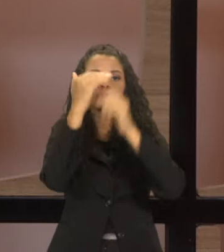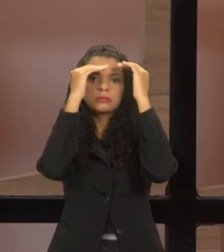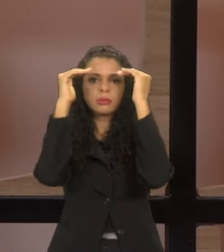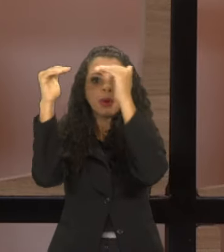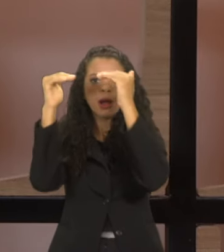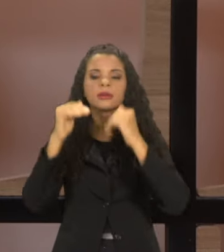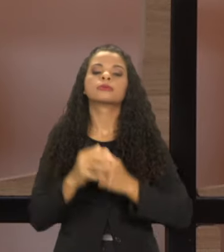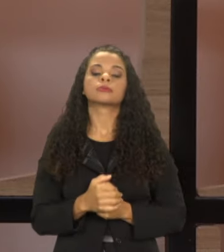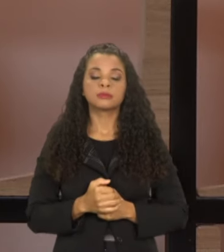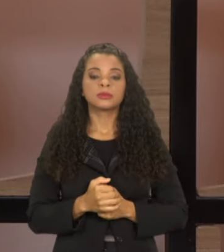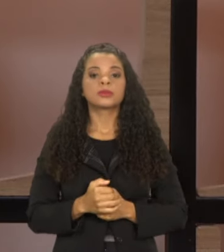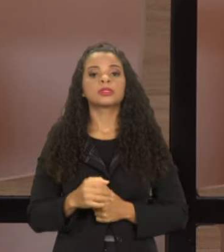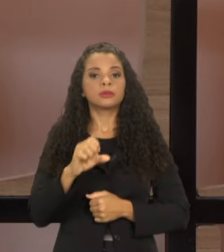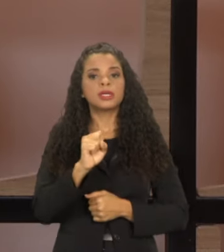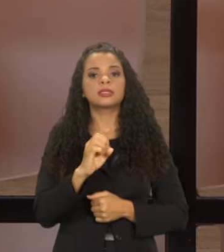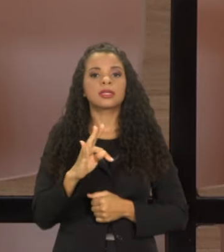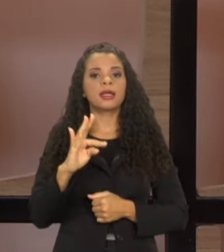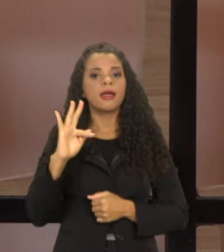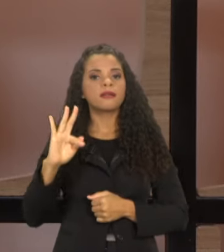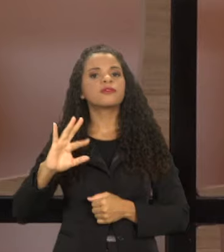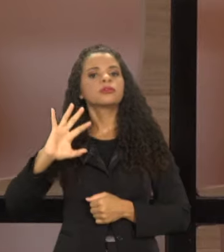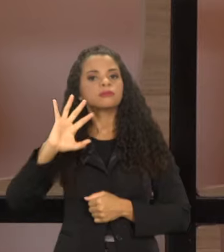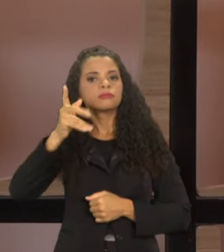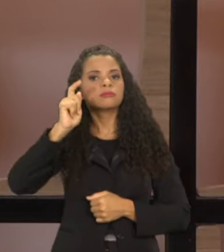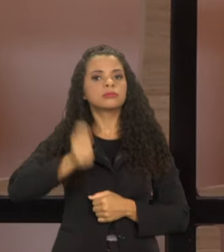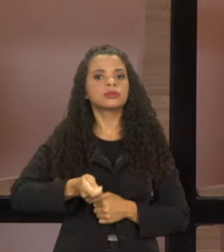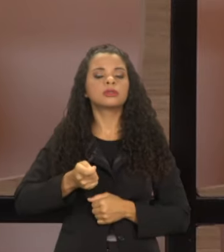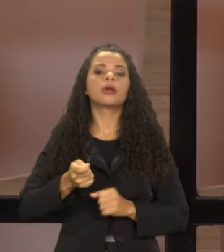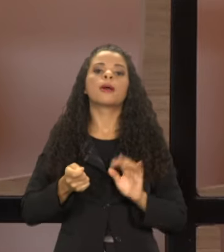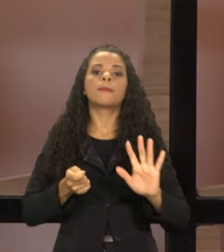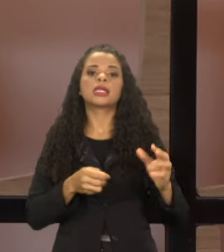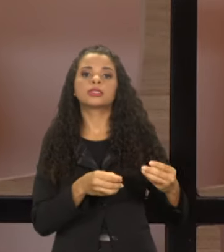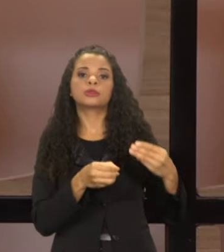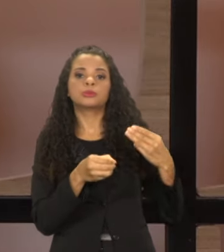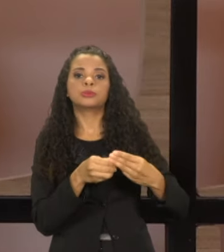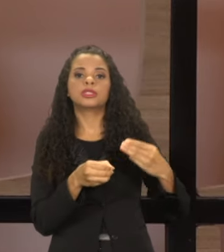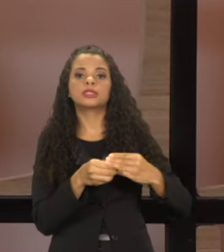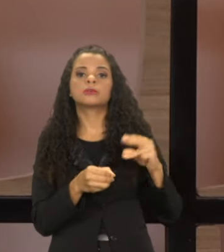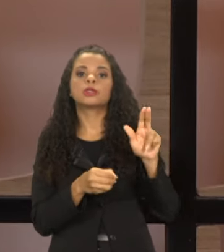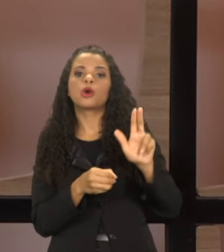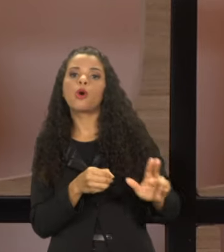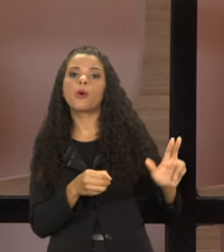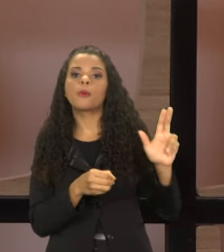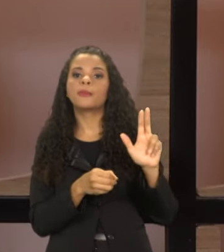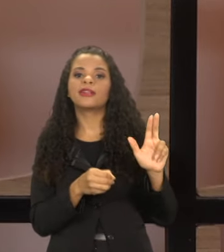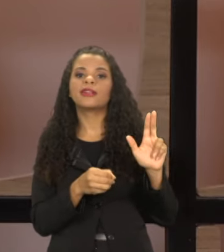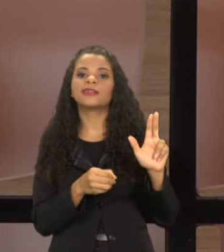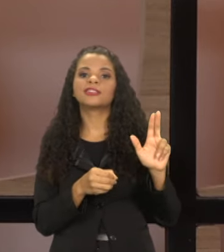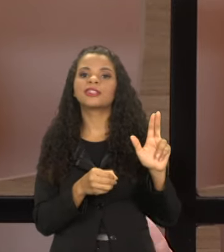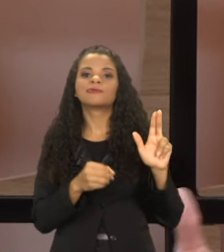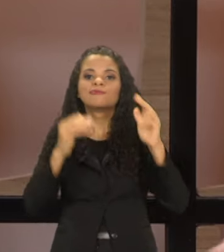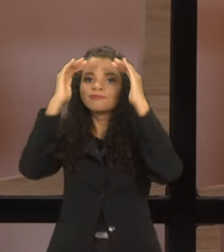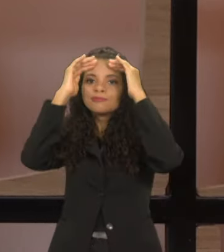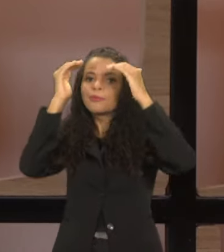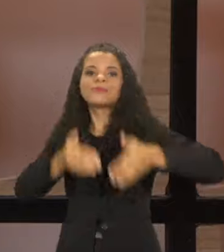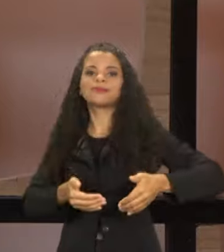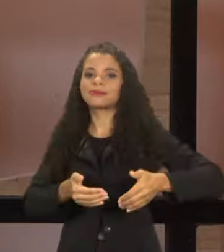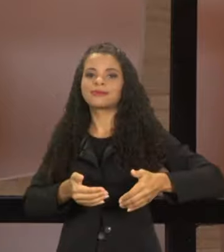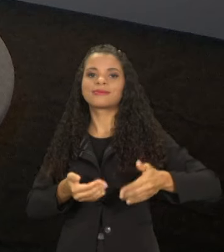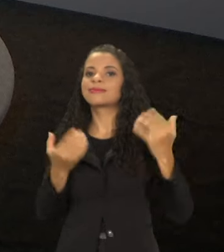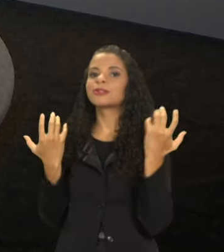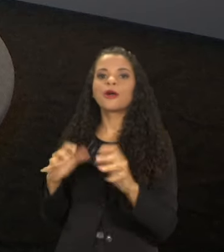a decidir, e o município de Uberlândia legisla de forma absolutamente contrária ao que o Supremo havia decidido. Eles estão